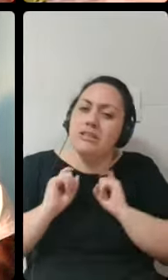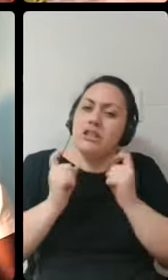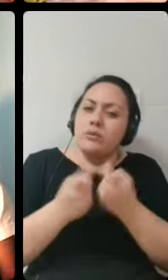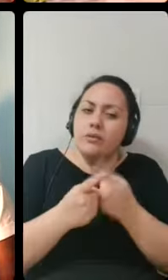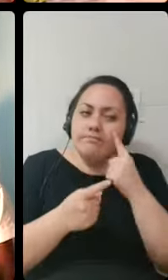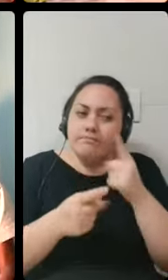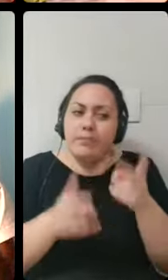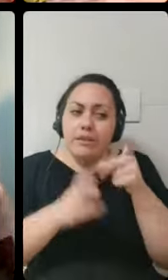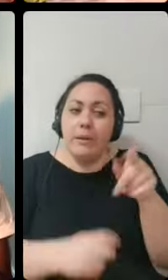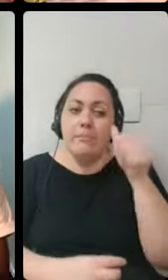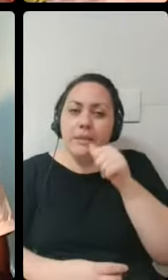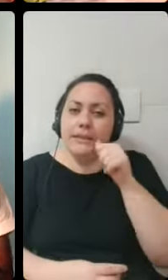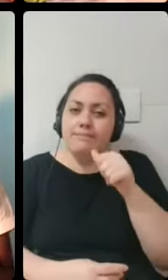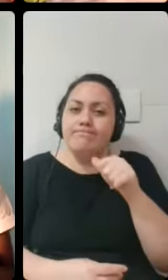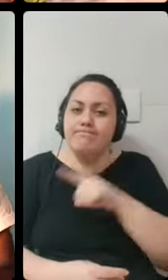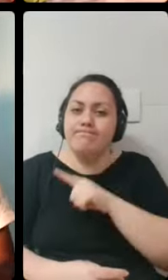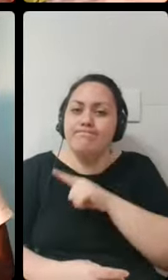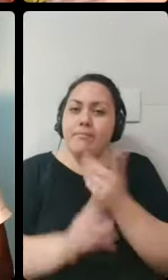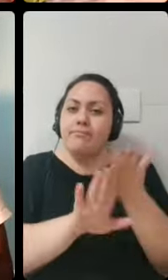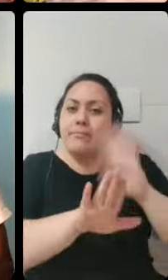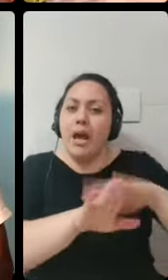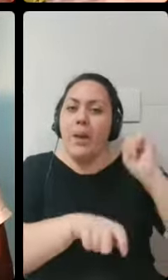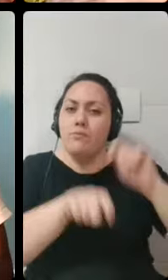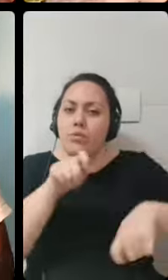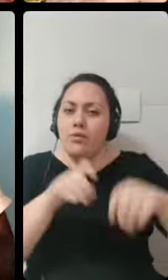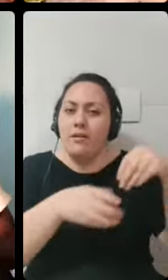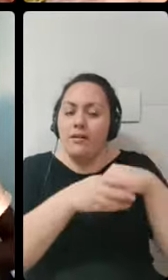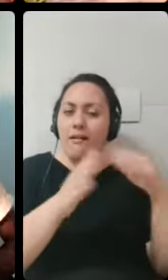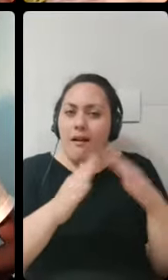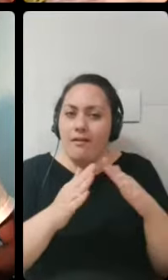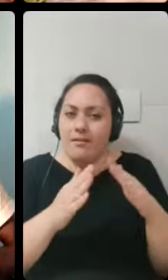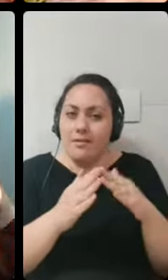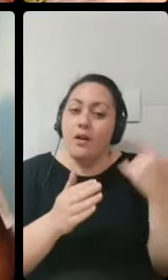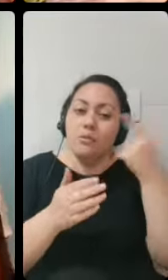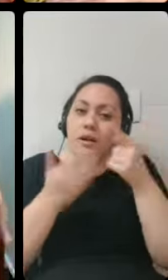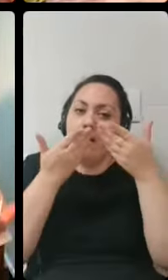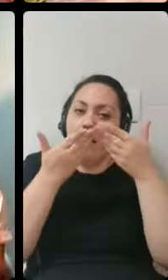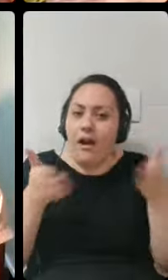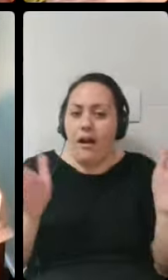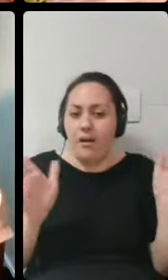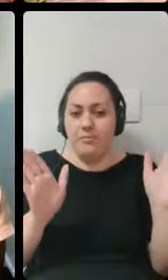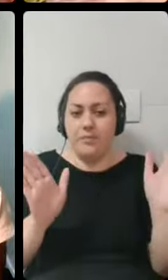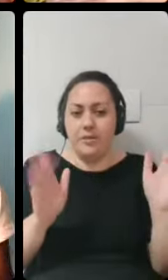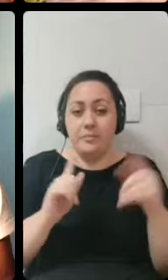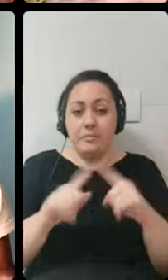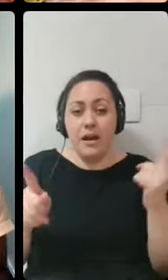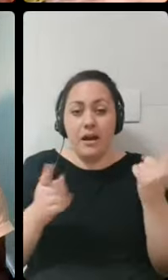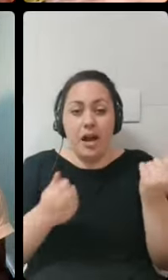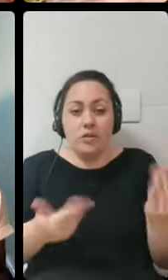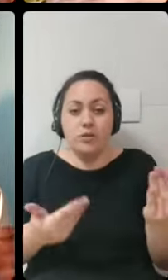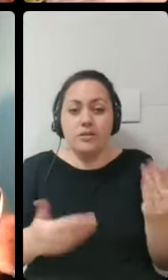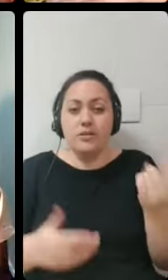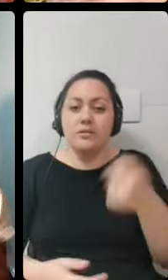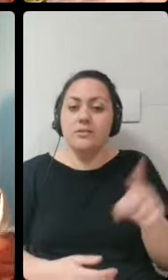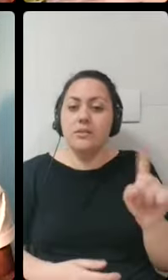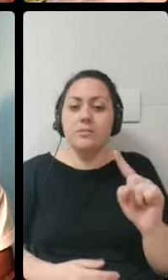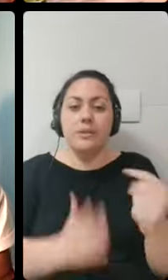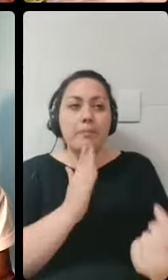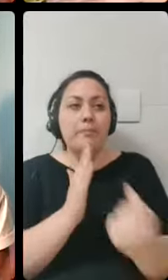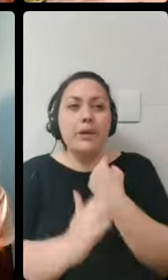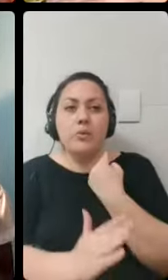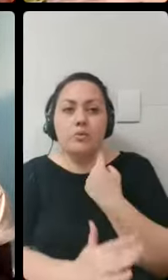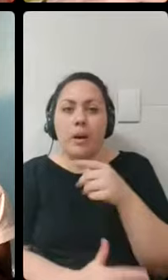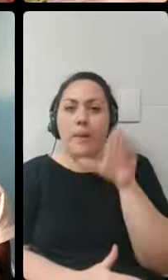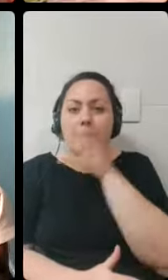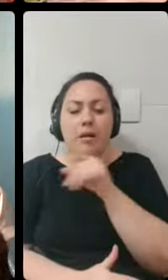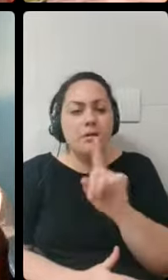consegue fazer essa abertura com os adolescentes, mas eles, por exemplo, se eles quiserem, eles não precisam perguntar verbalmente, né? Eles escrevem bilhetinhos